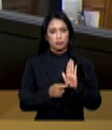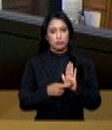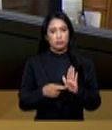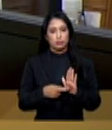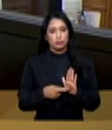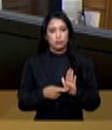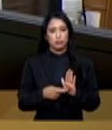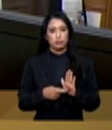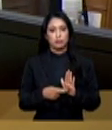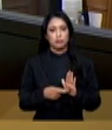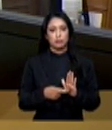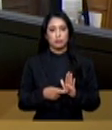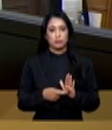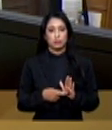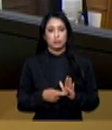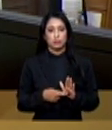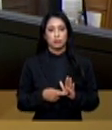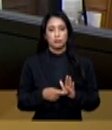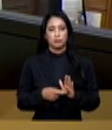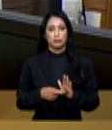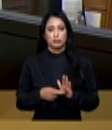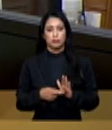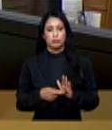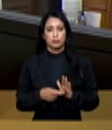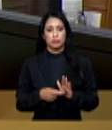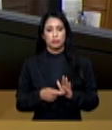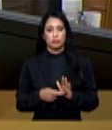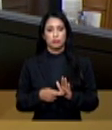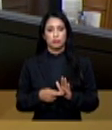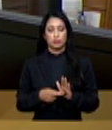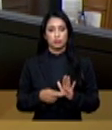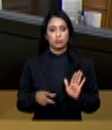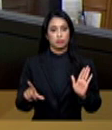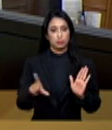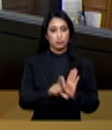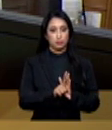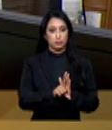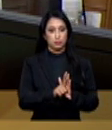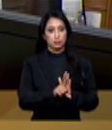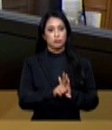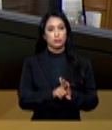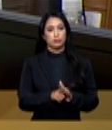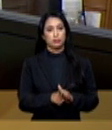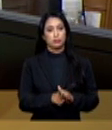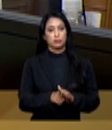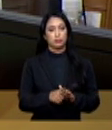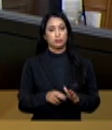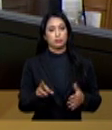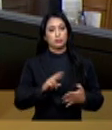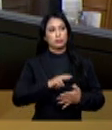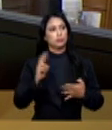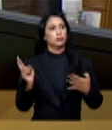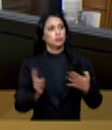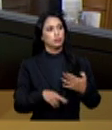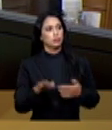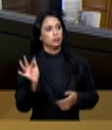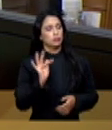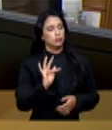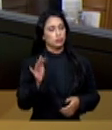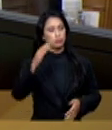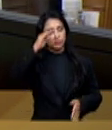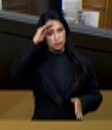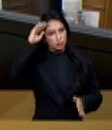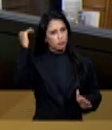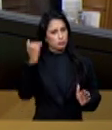além de um agravante a lei condiciona a obtenção de recursos federais a